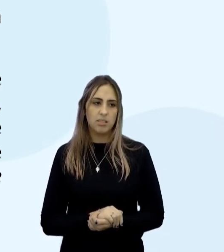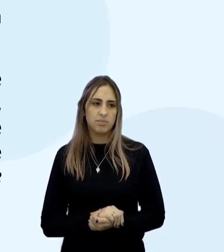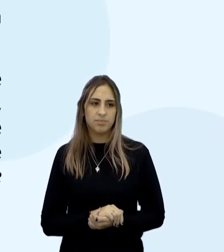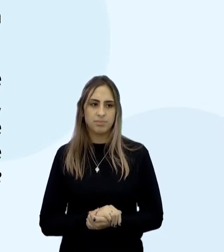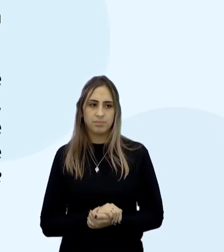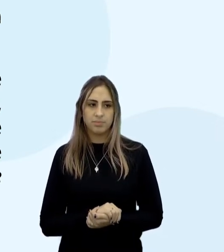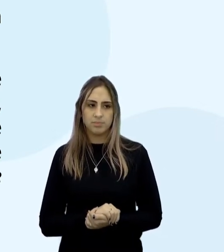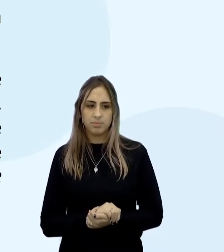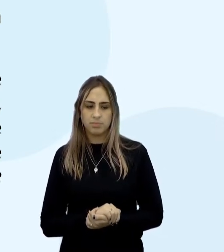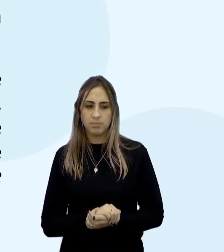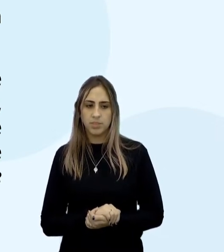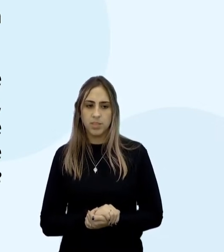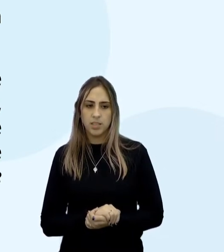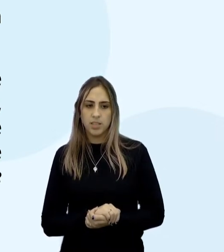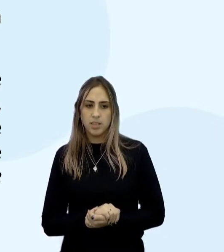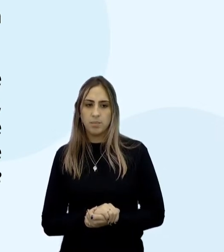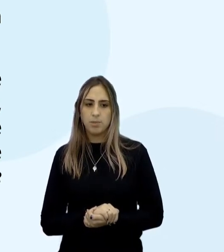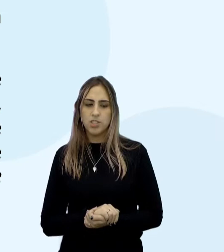pode chamar de